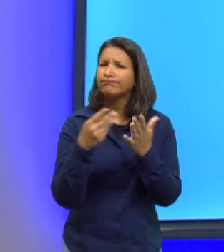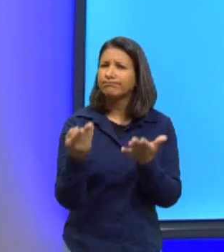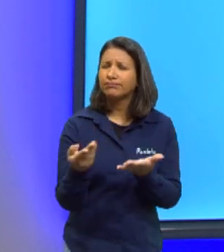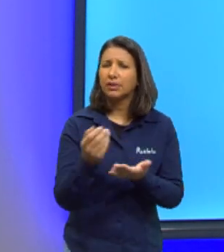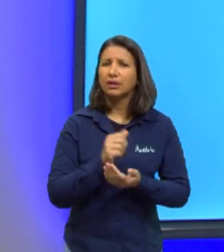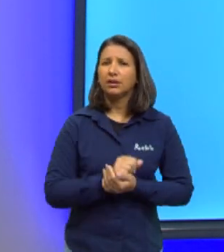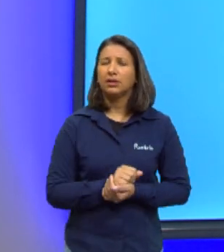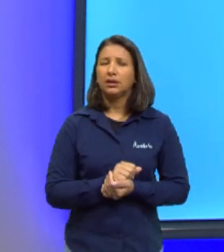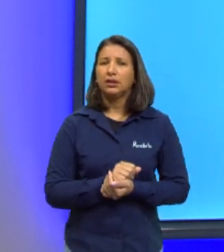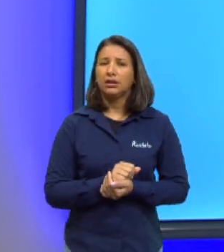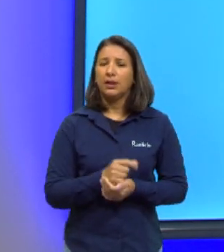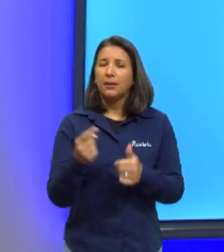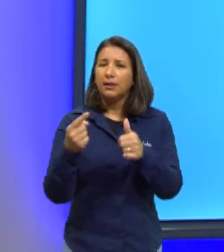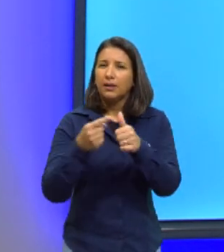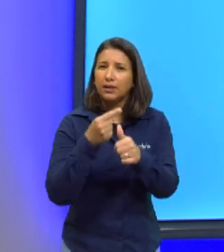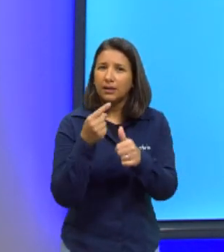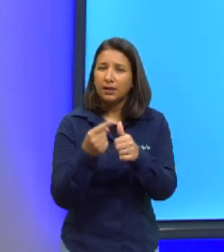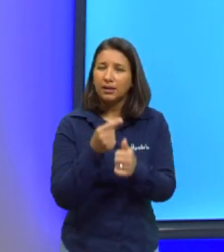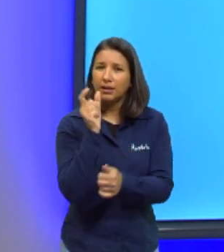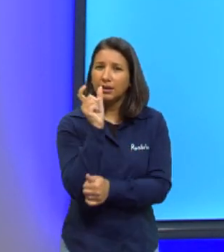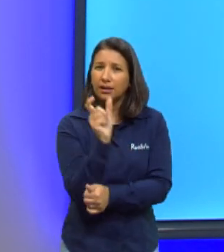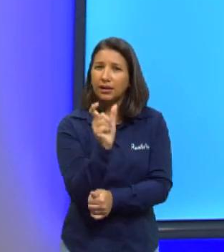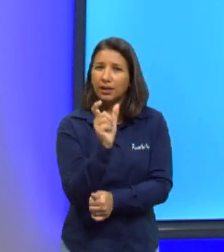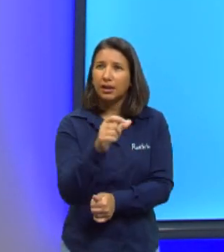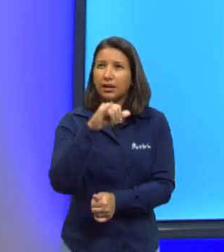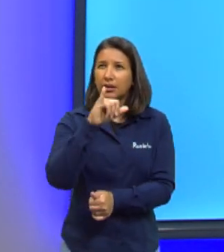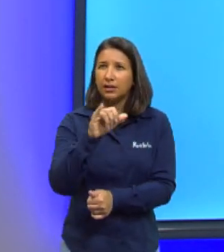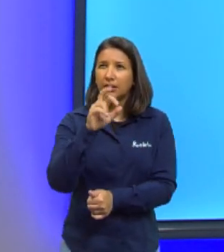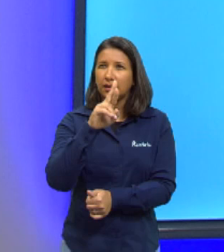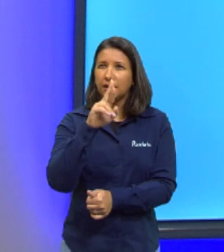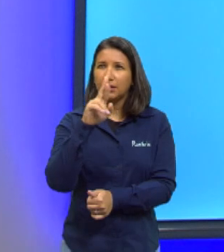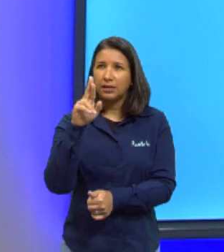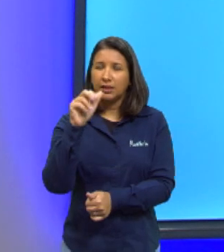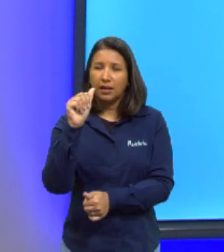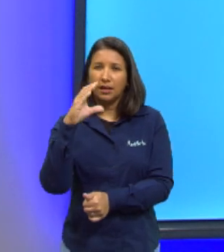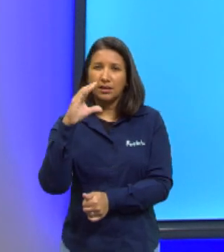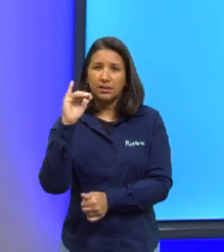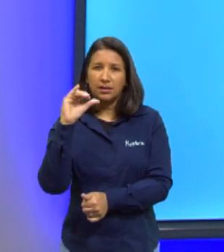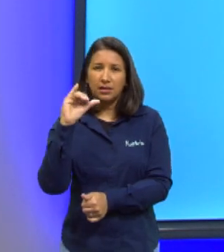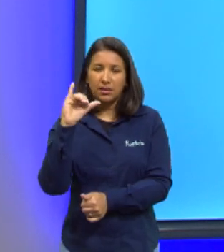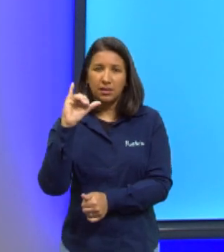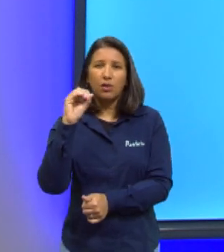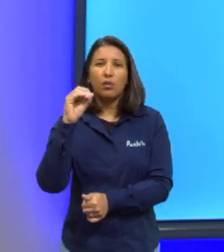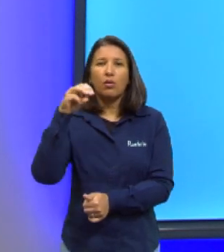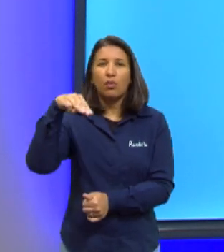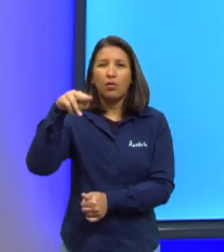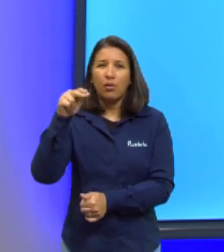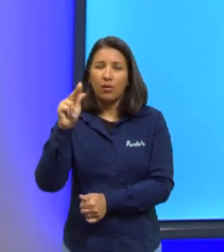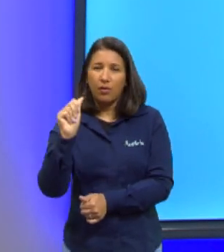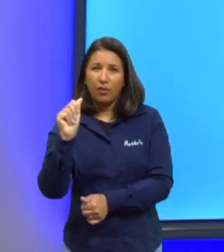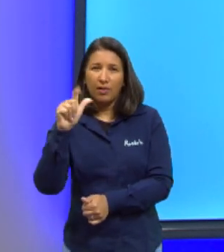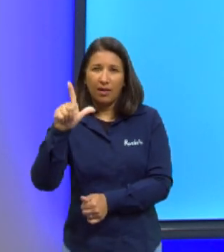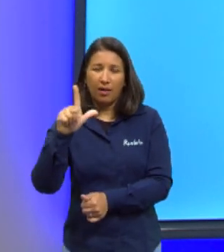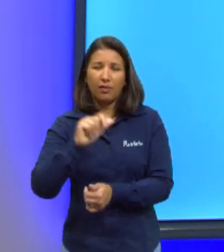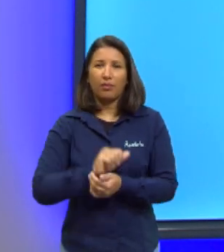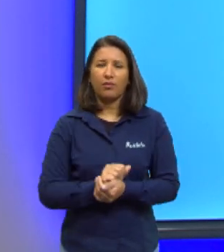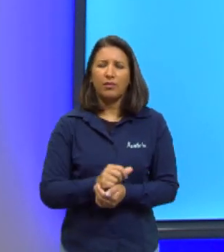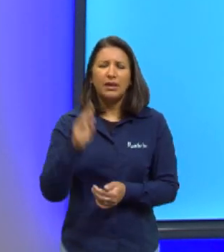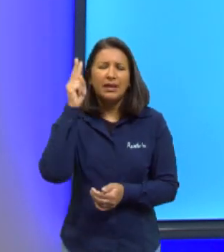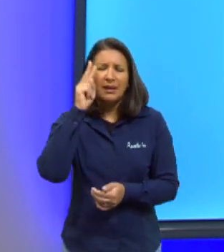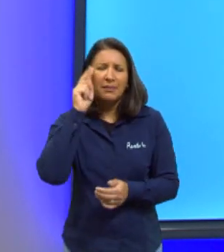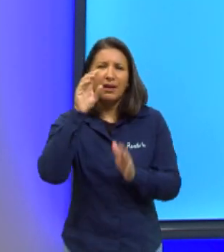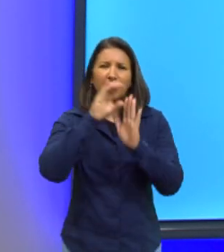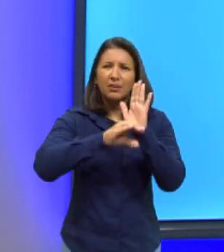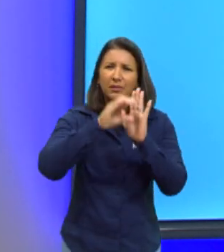vamos falar primeiro daquela palavrinha irracional que está ali, ó. E aí nós vamos lembrar esse conceito, né,